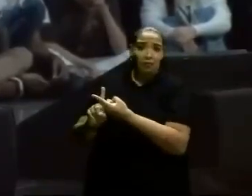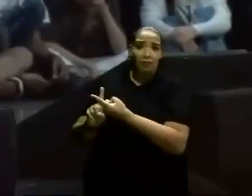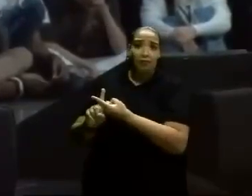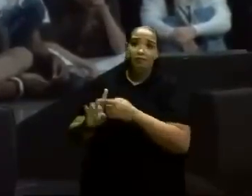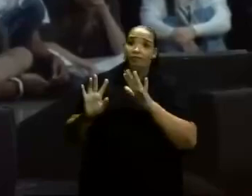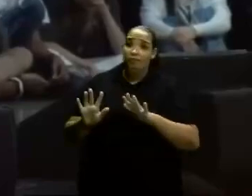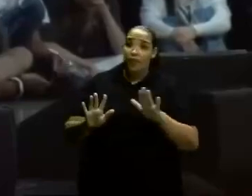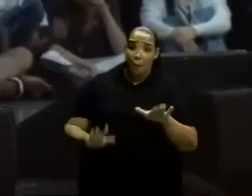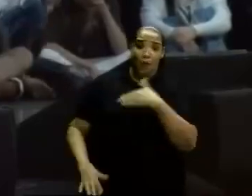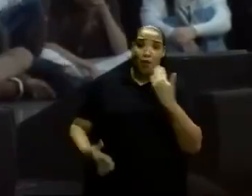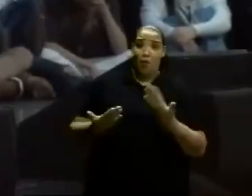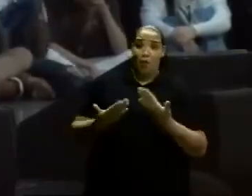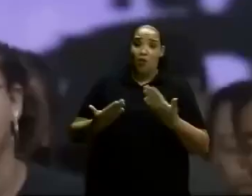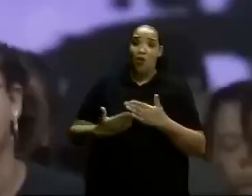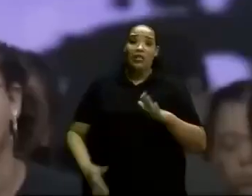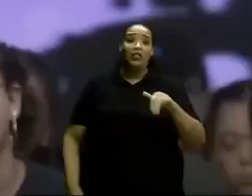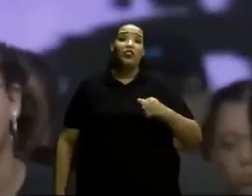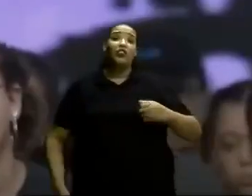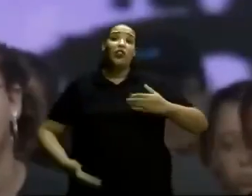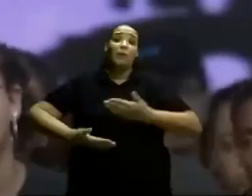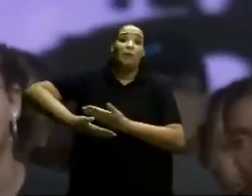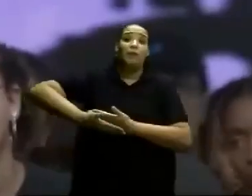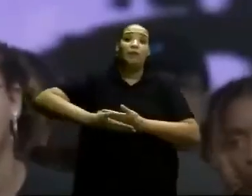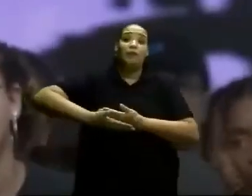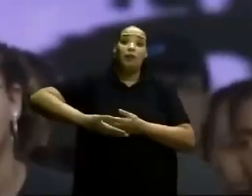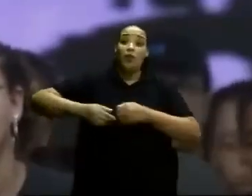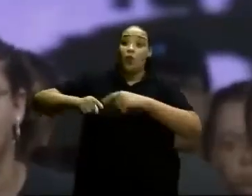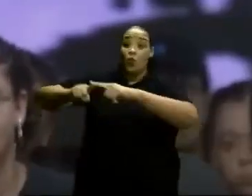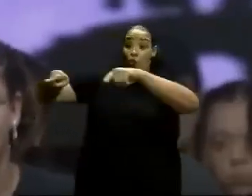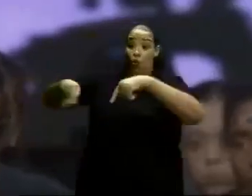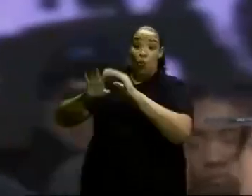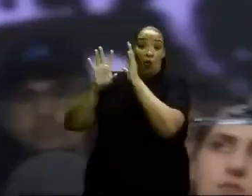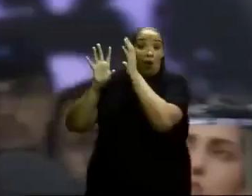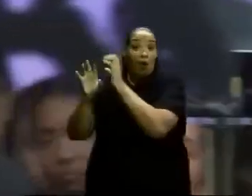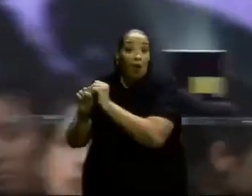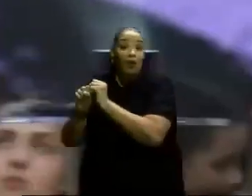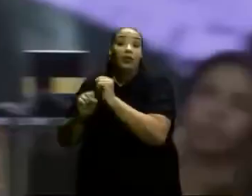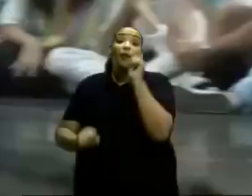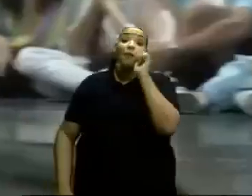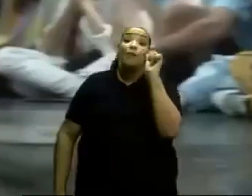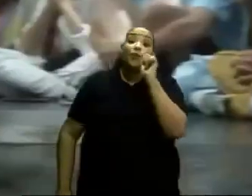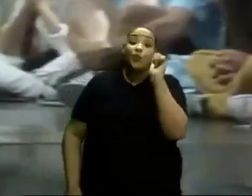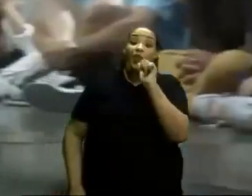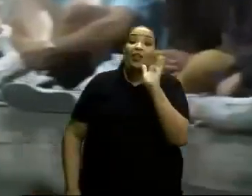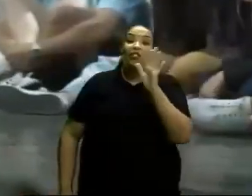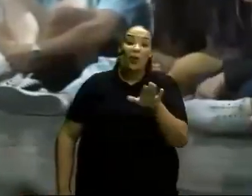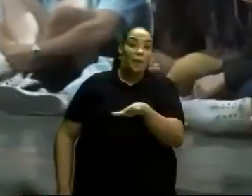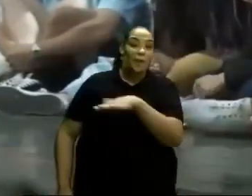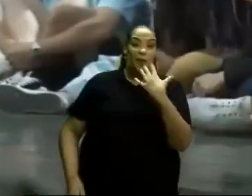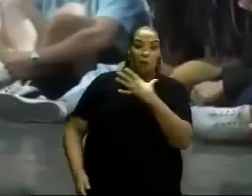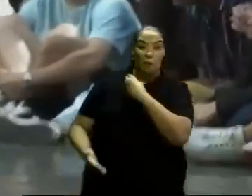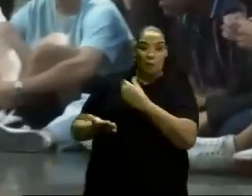que agora morreu, vai pegar ele no colo e vai colocar no quarto do homem de Deus. A mulher acabou de colocar um filho morto